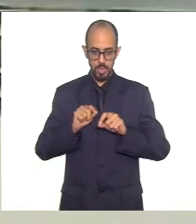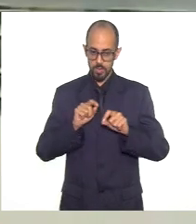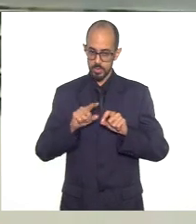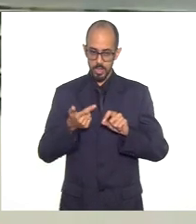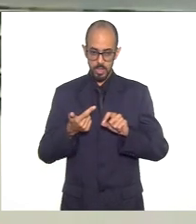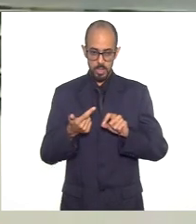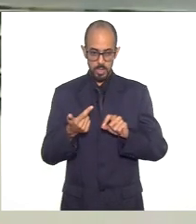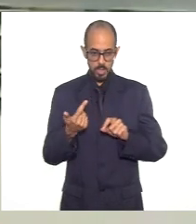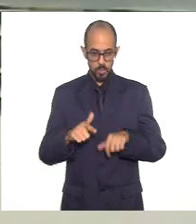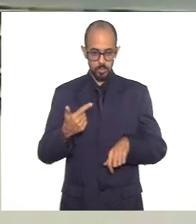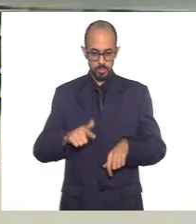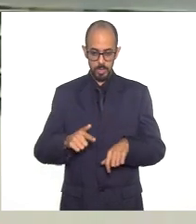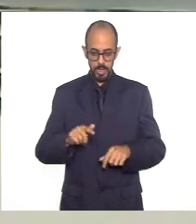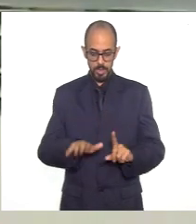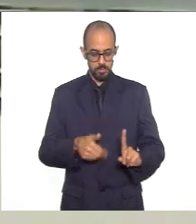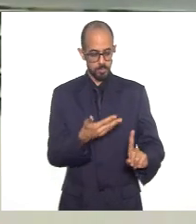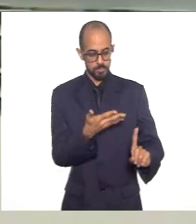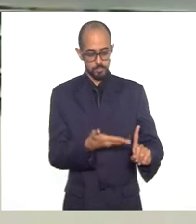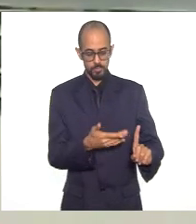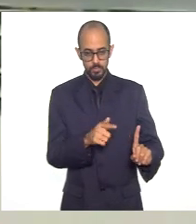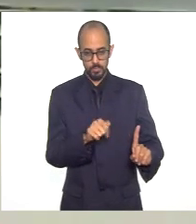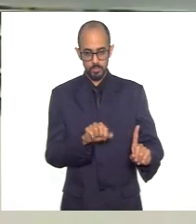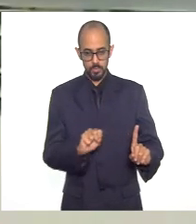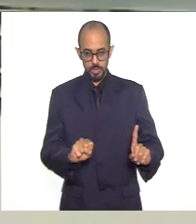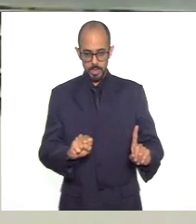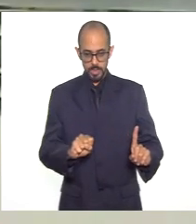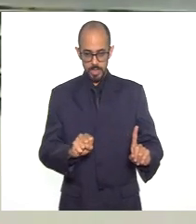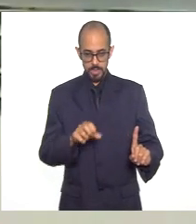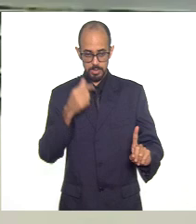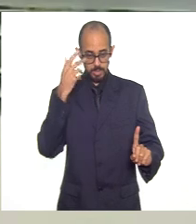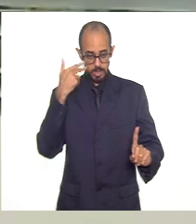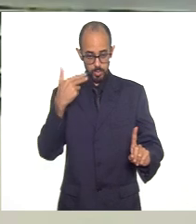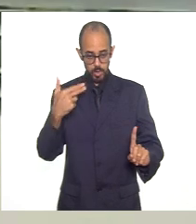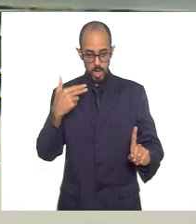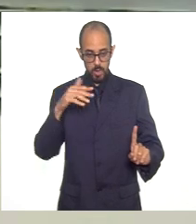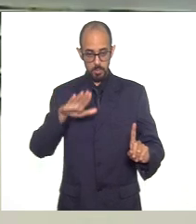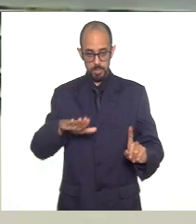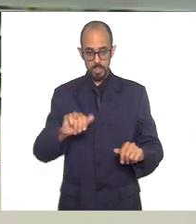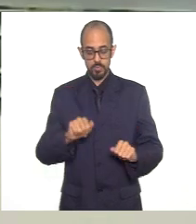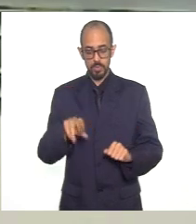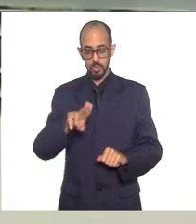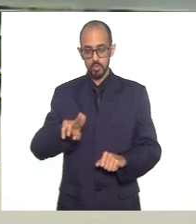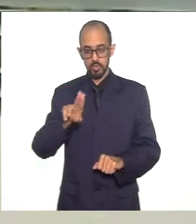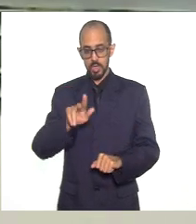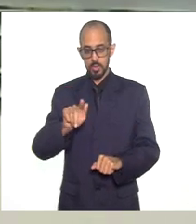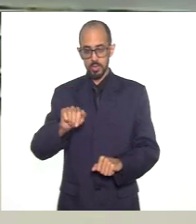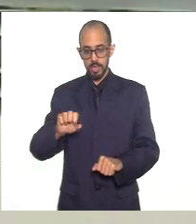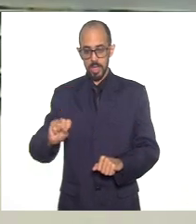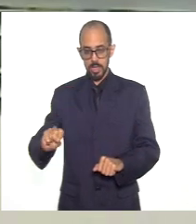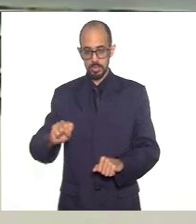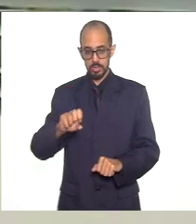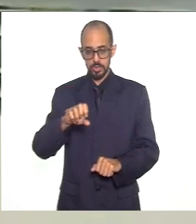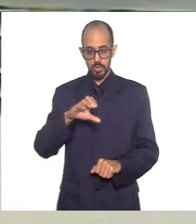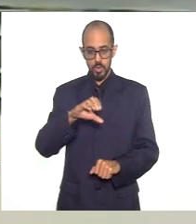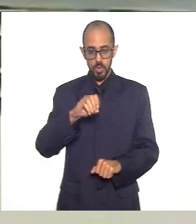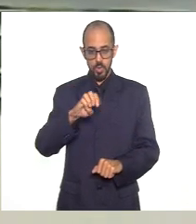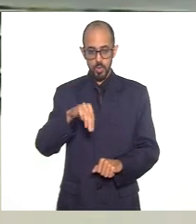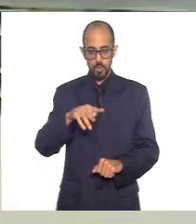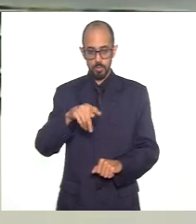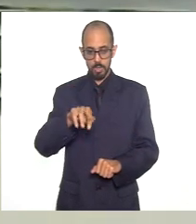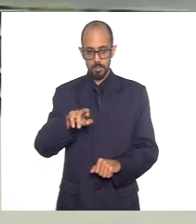gás natural, mas vai prestigiar o gás comprimido, né? O gás que vem